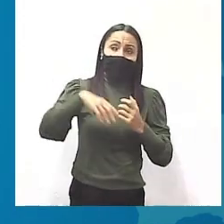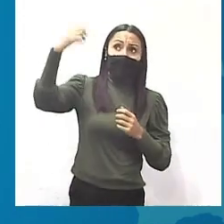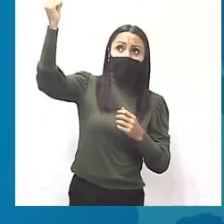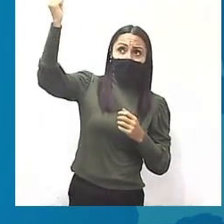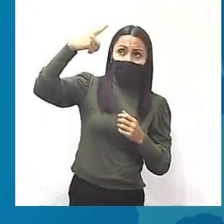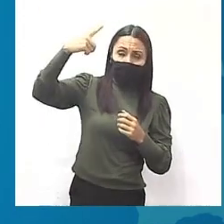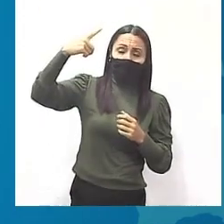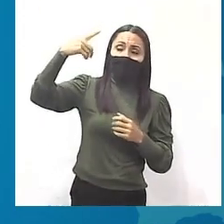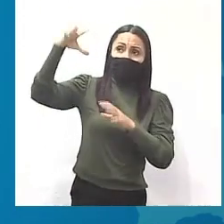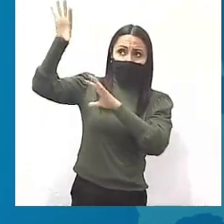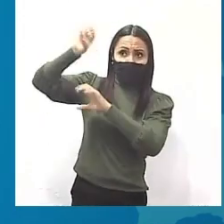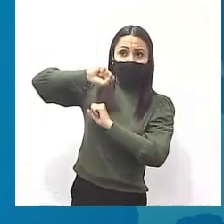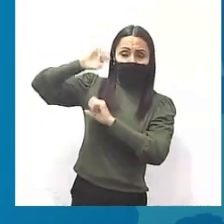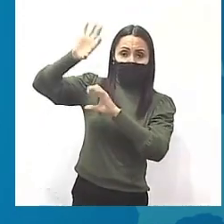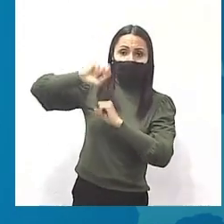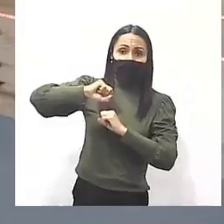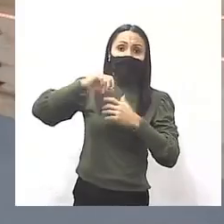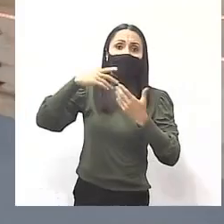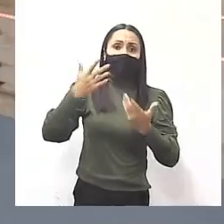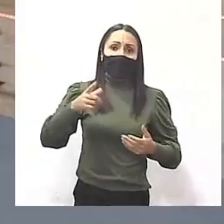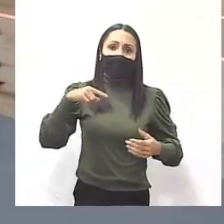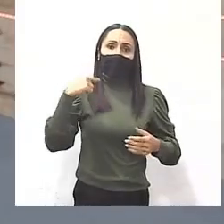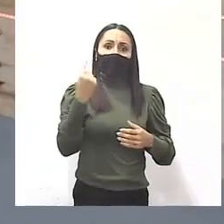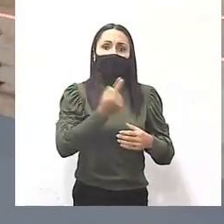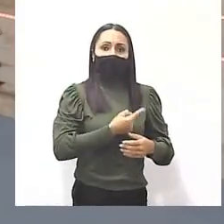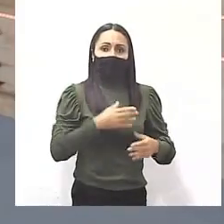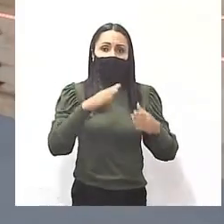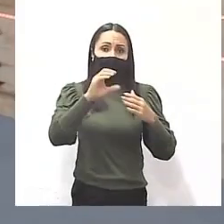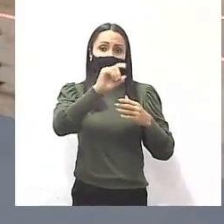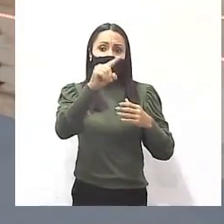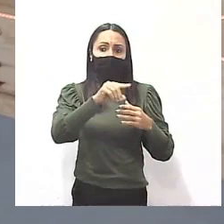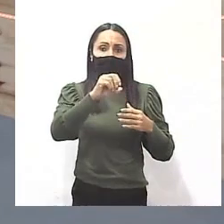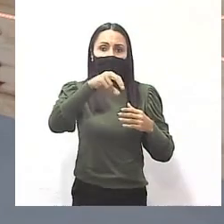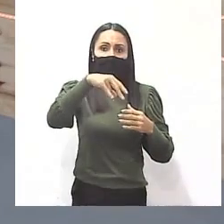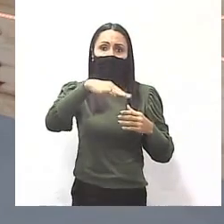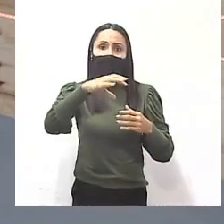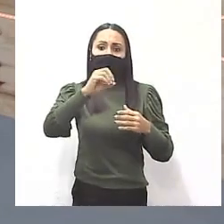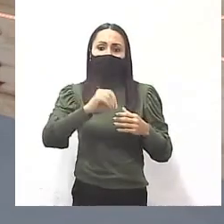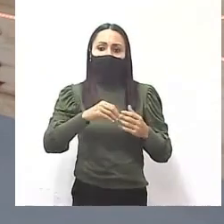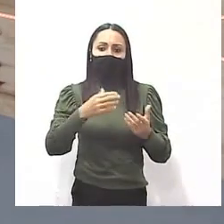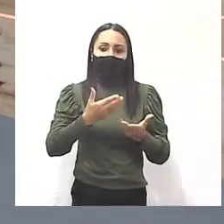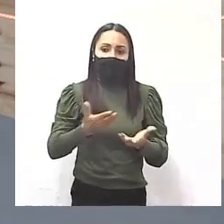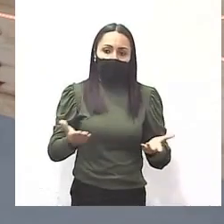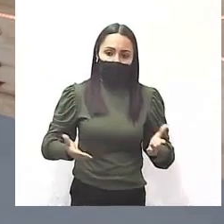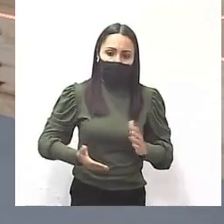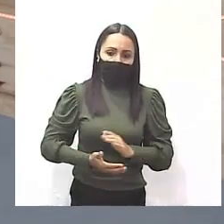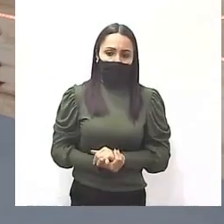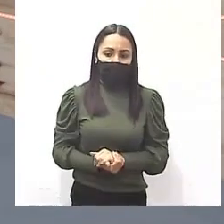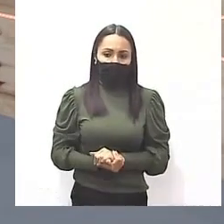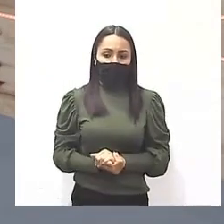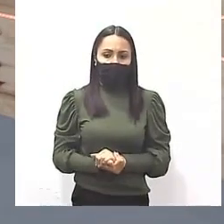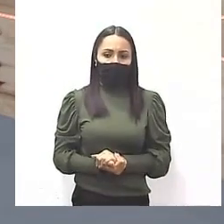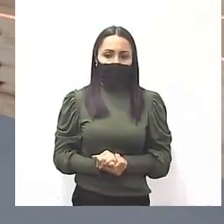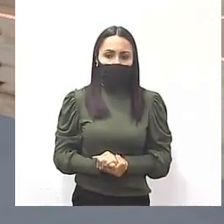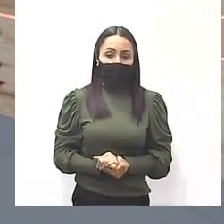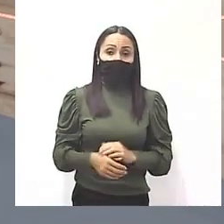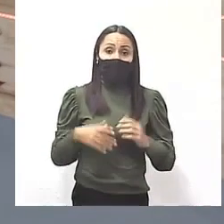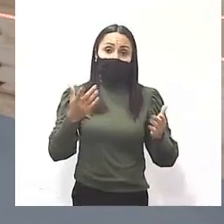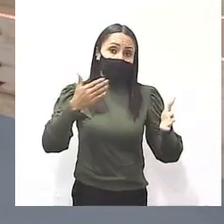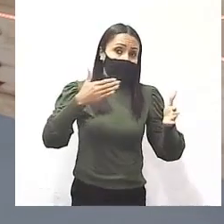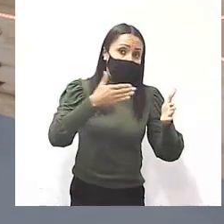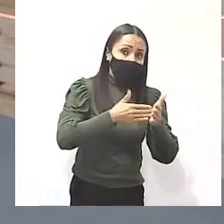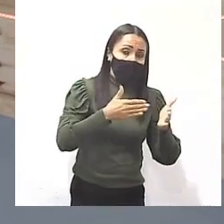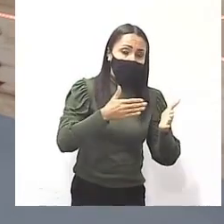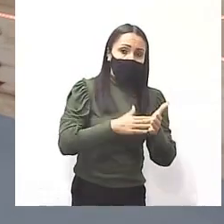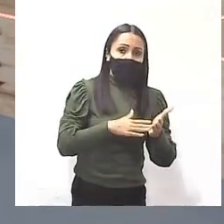Sol ele entra, a gente tem a nossa camada de ozônio que vai, na verdade, impedir com que